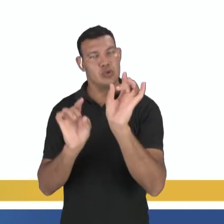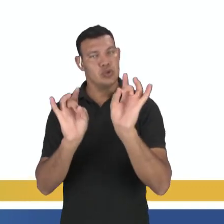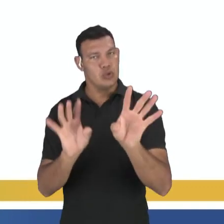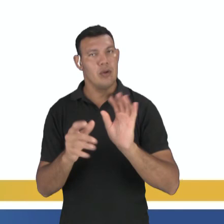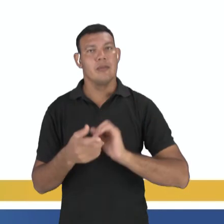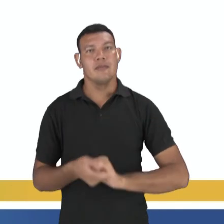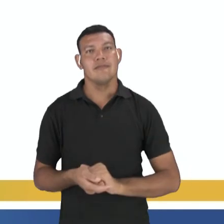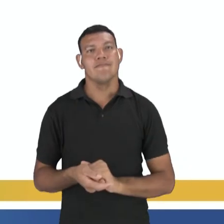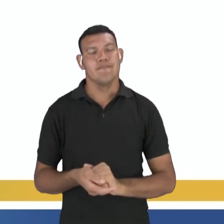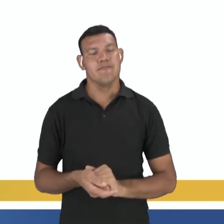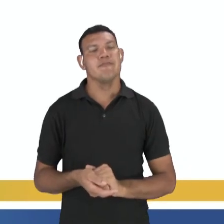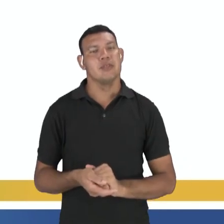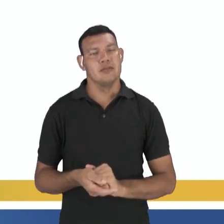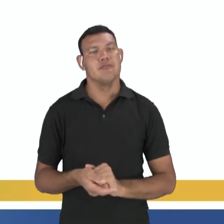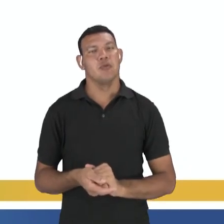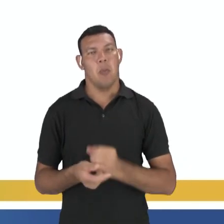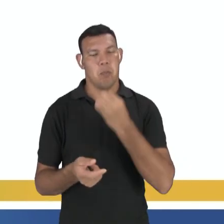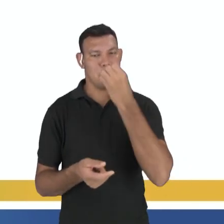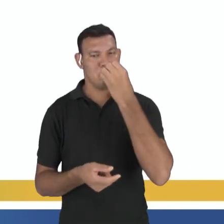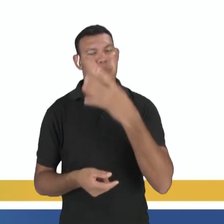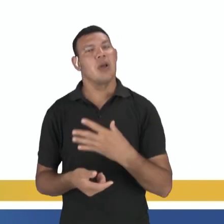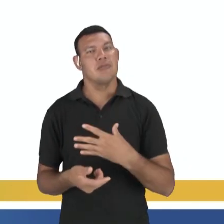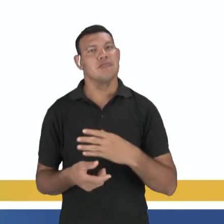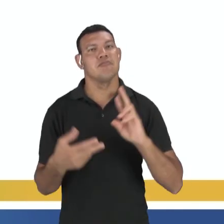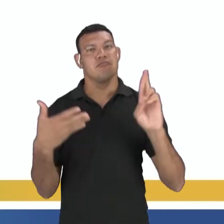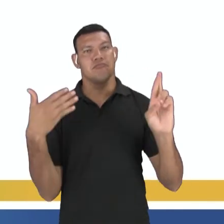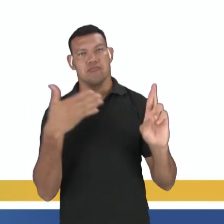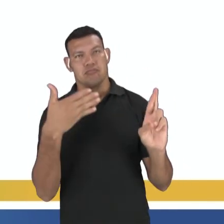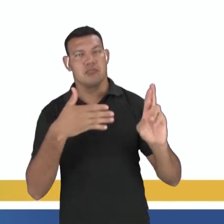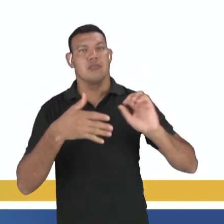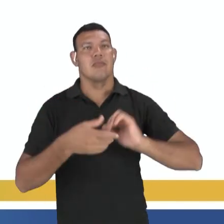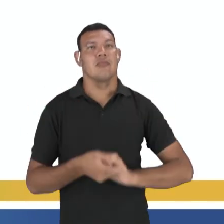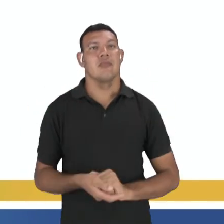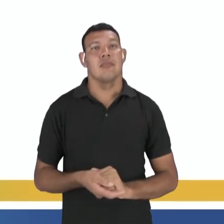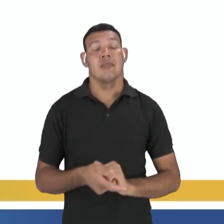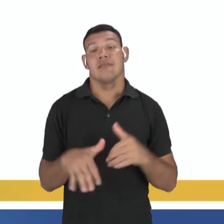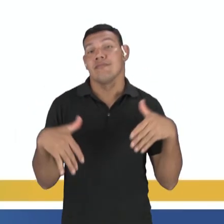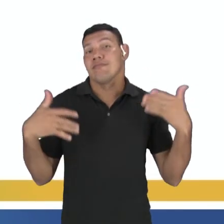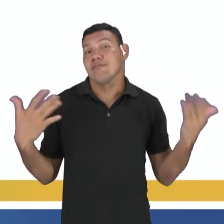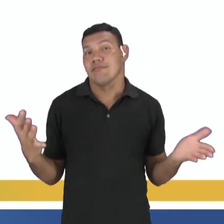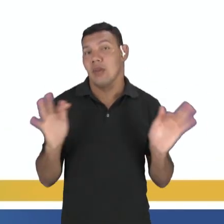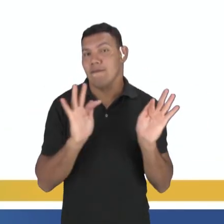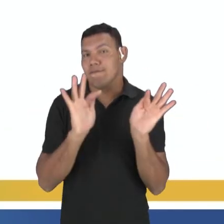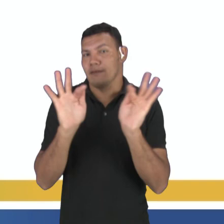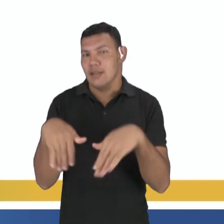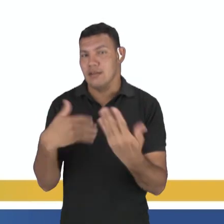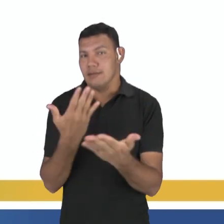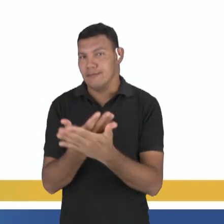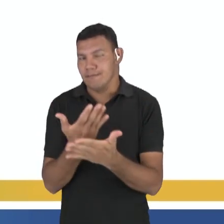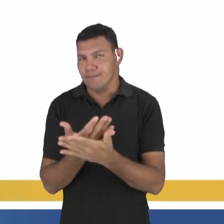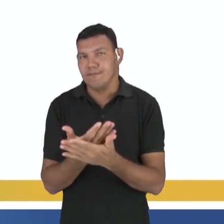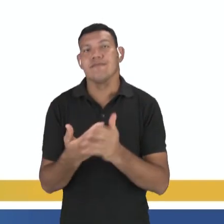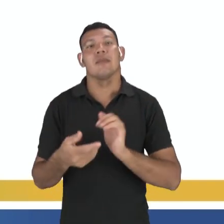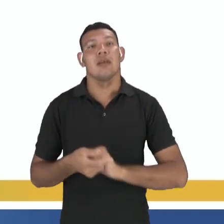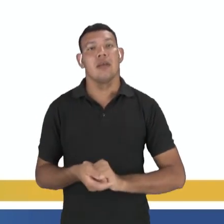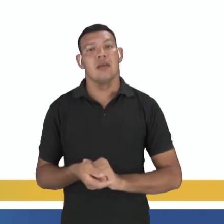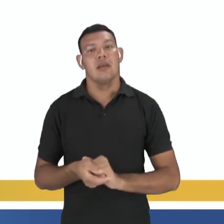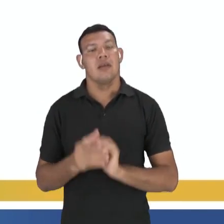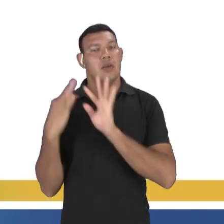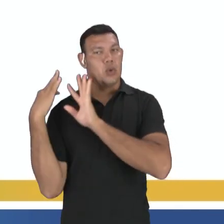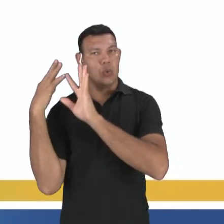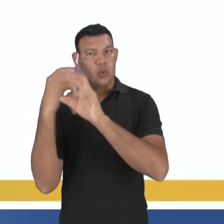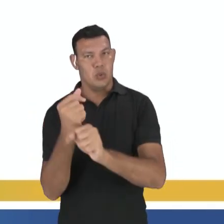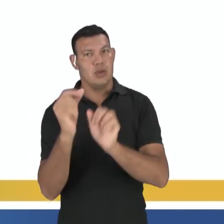Então, realmente aí, ó, tá bem representado, certinho? Então, vamos finalizar nossa aula de hoje, né? Hoje